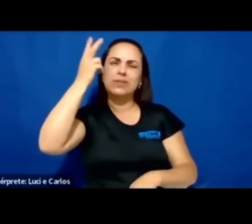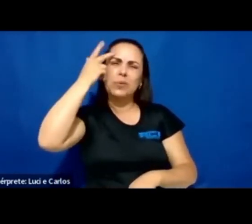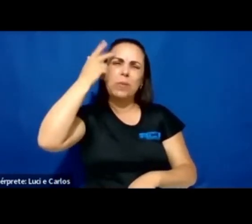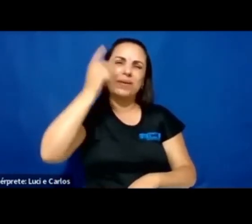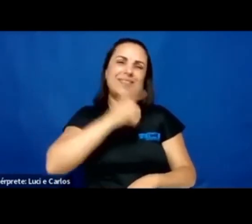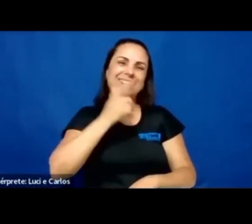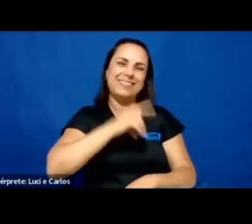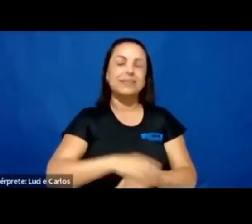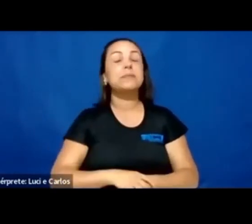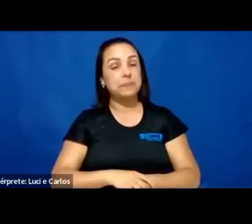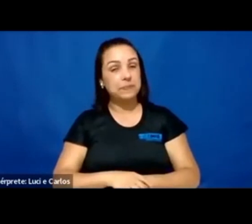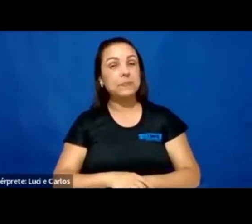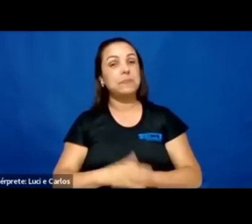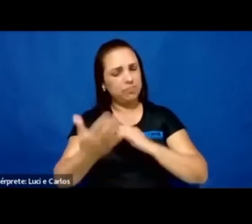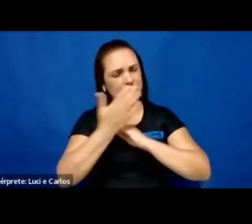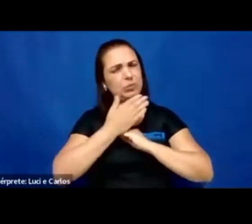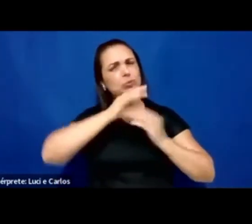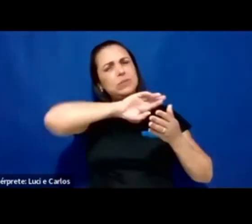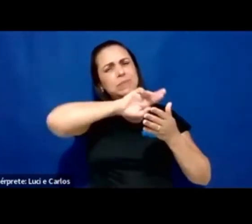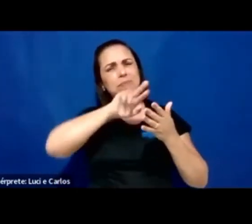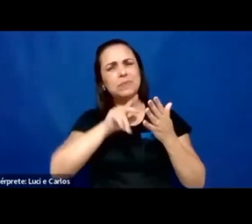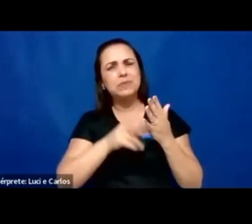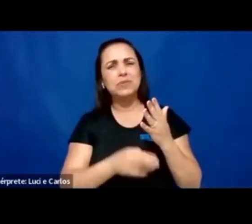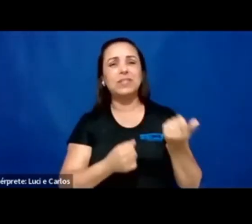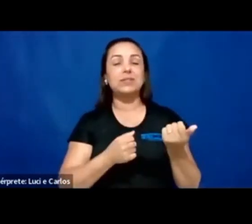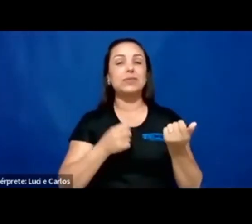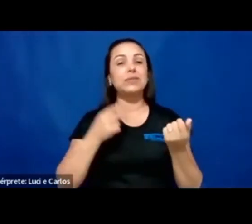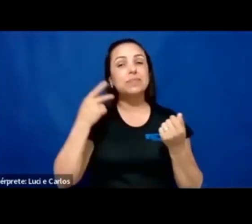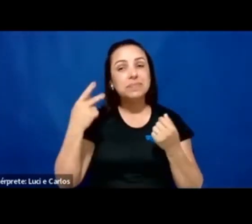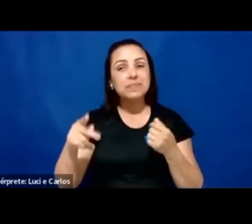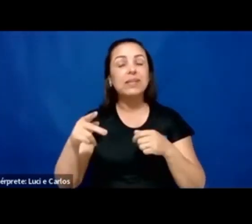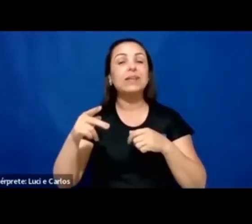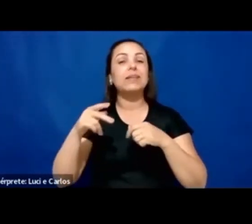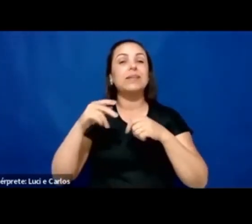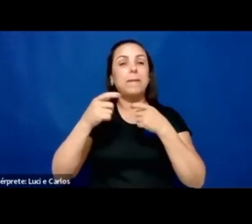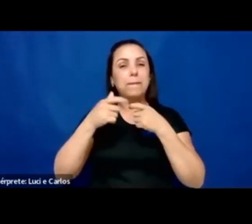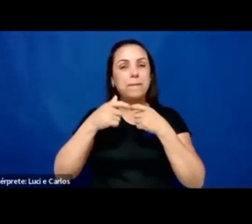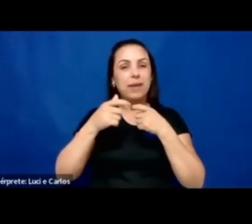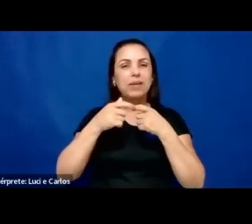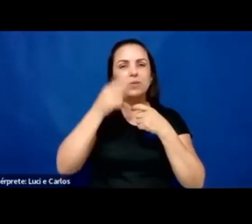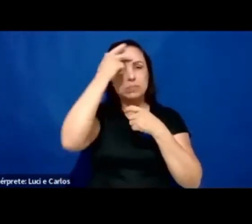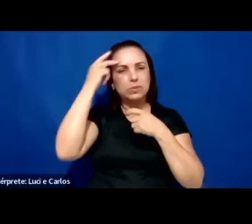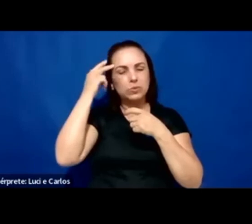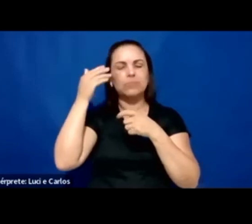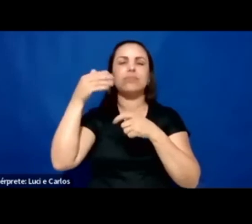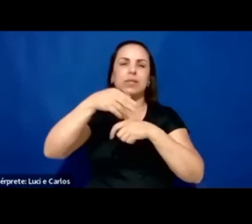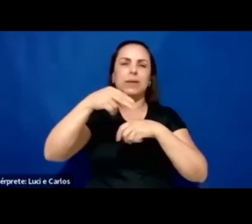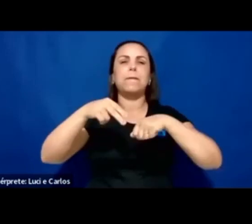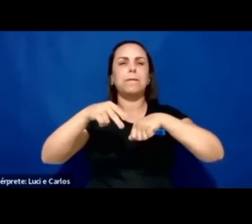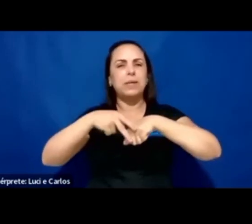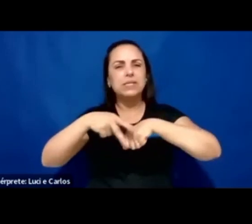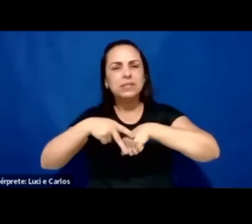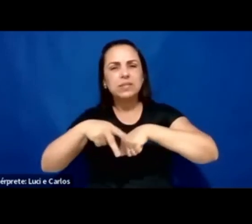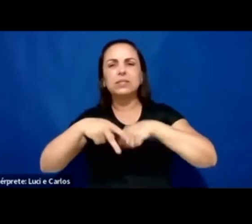Eu uso, todo mundo à minha volta usa, os meus pacientes utilizam. Então, isso é importante.